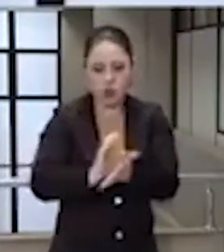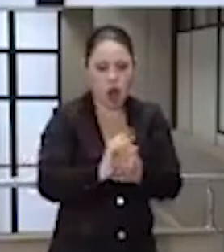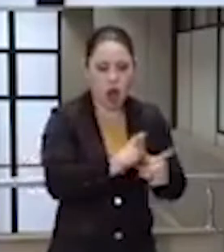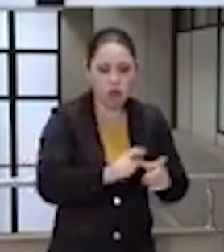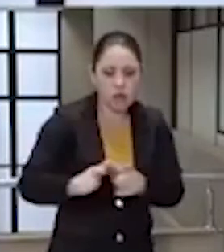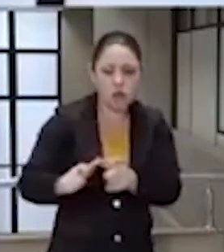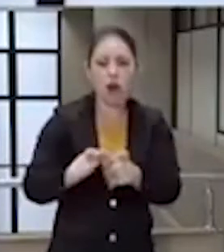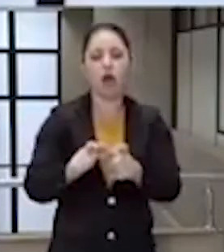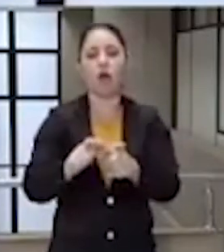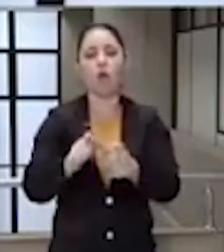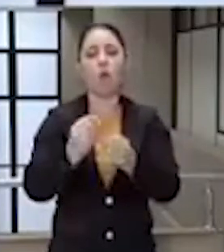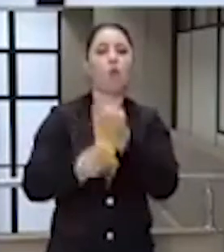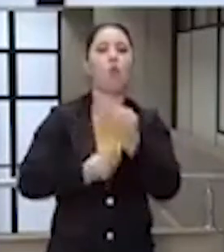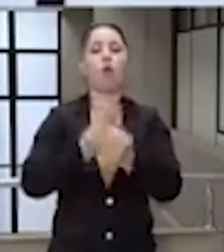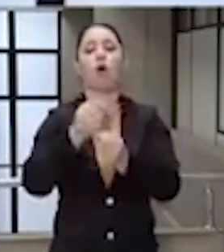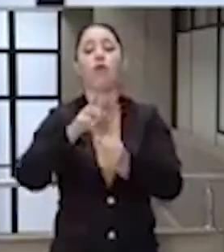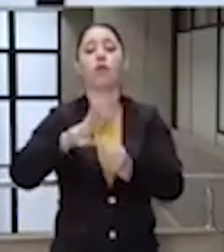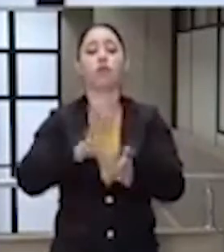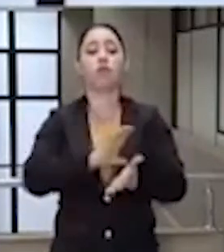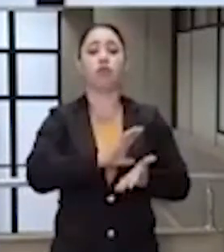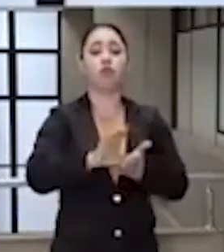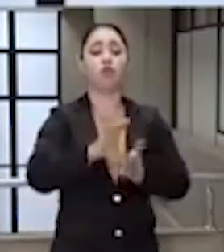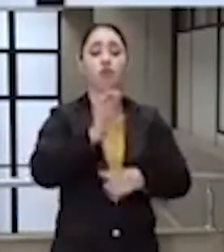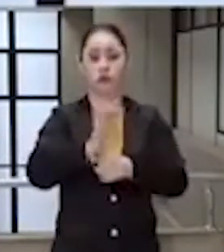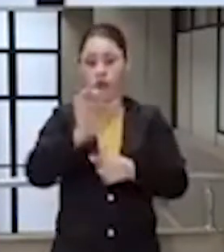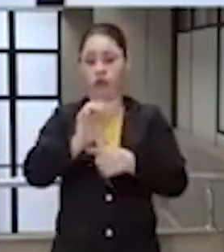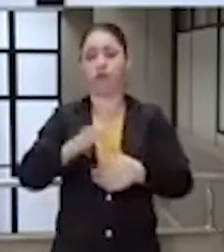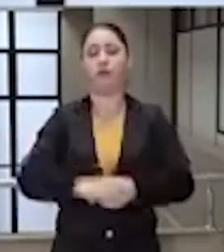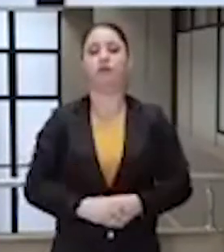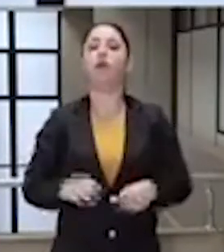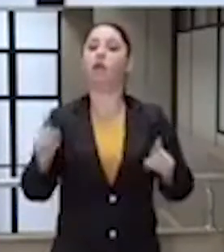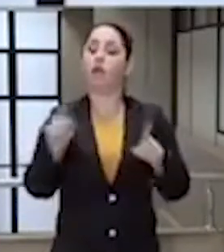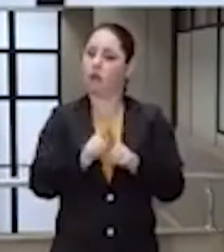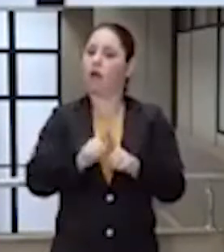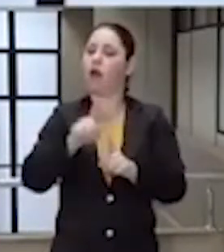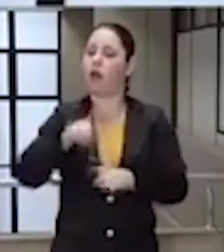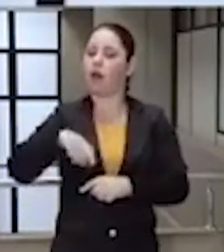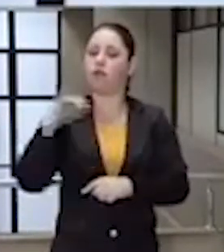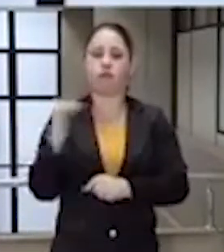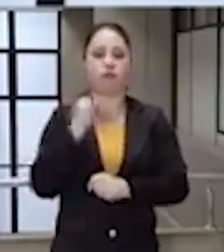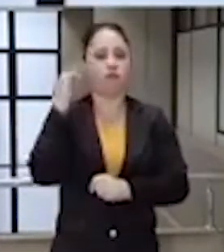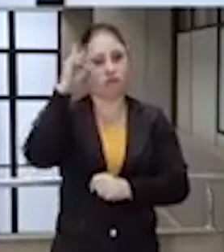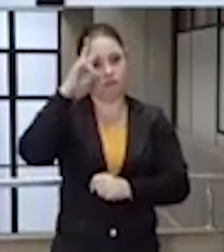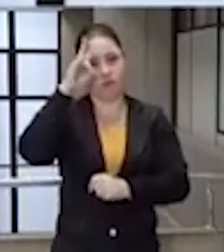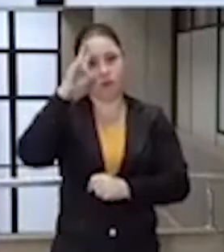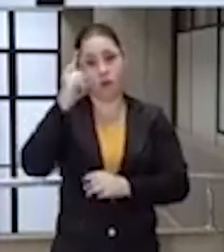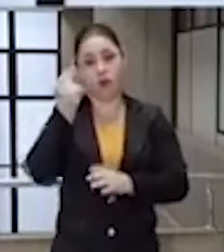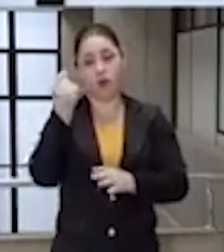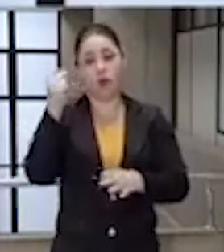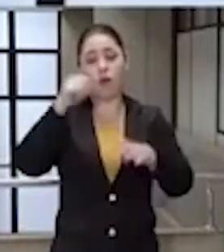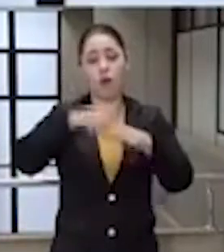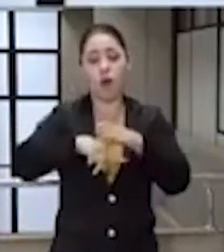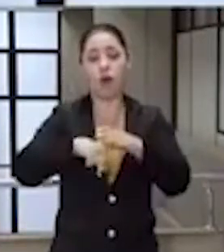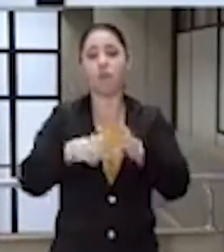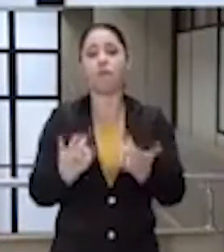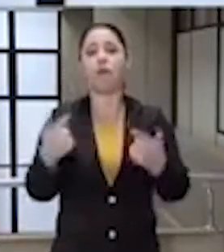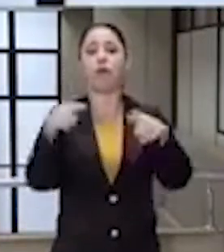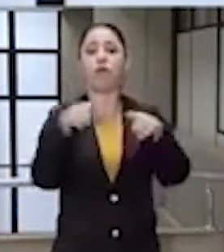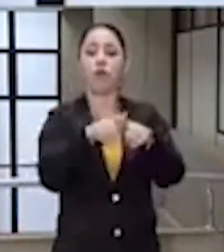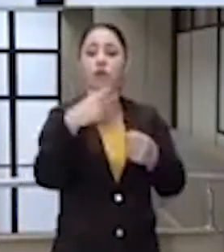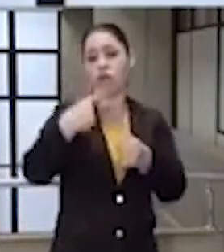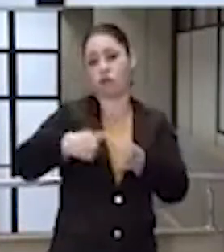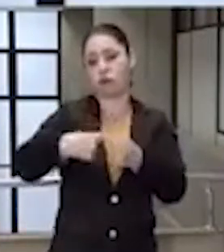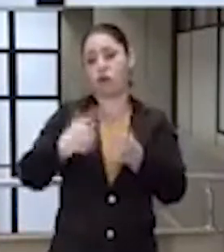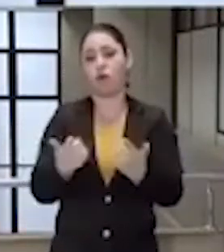será aplicado, quanto serão os investimentos do Estado. Vale ressaltar que o Fundo de Participação dos Municípios e o Fundo